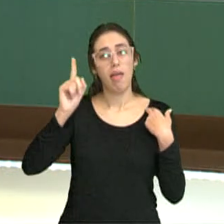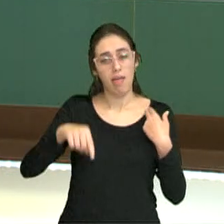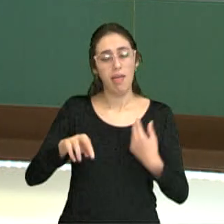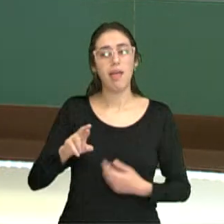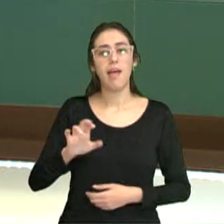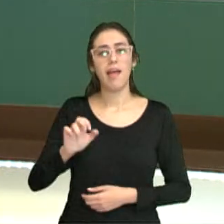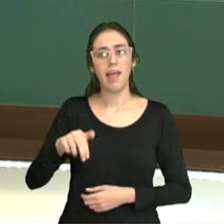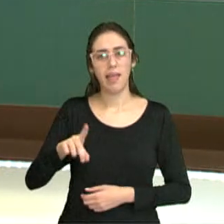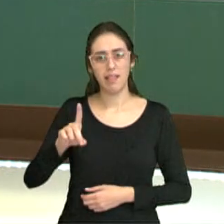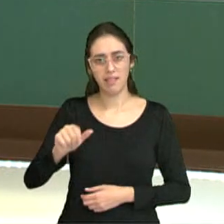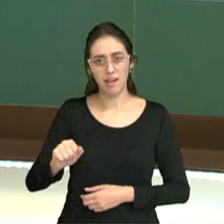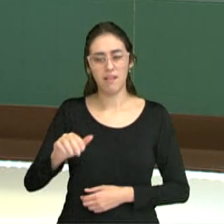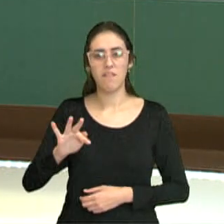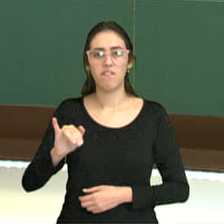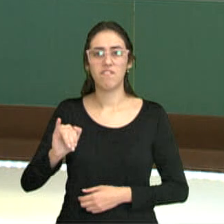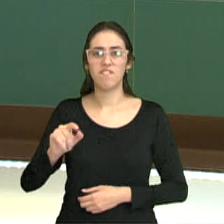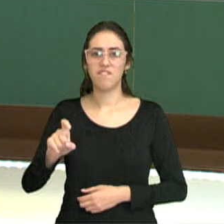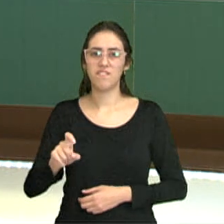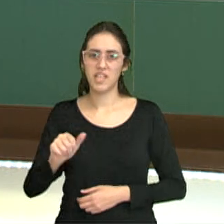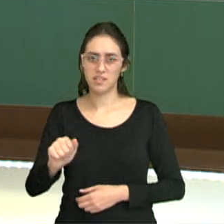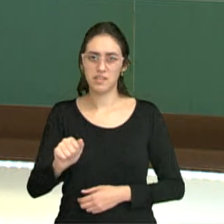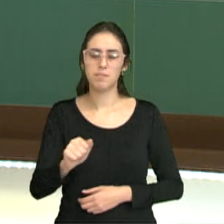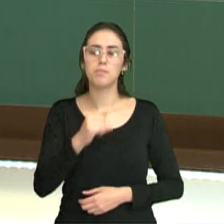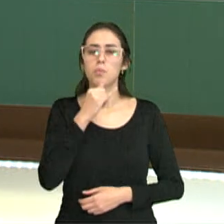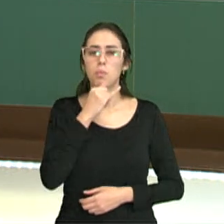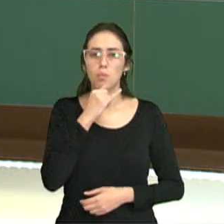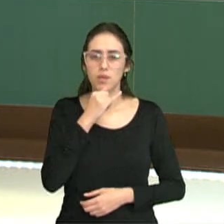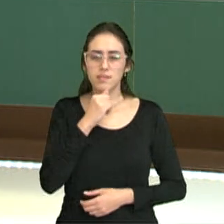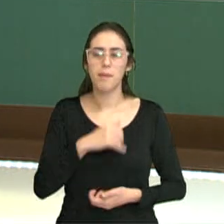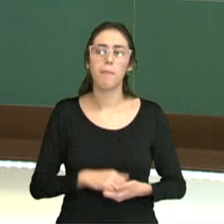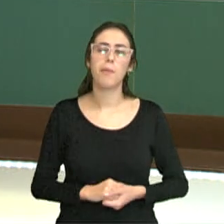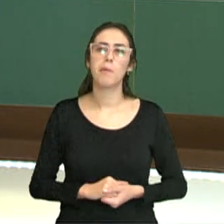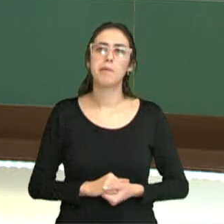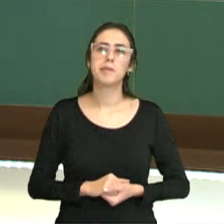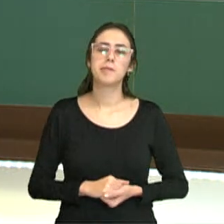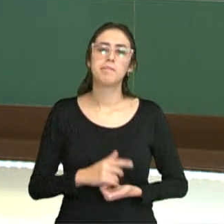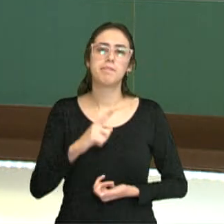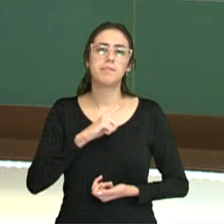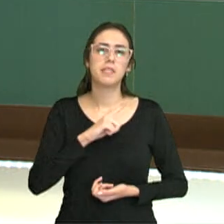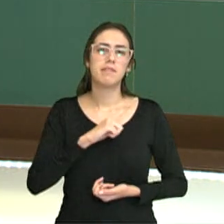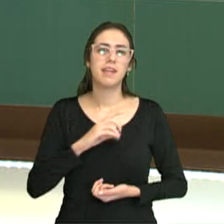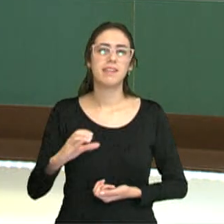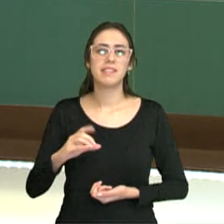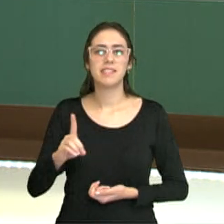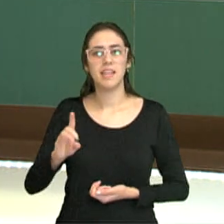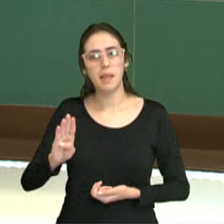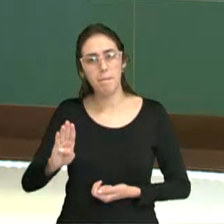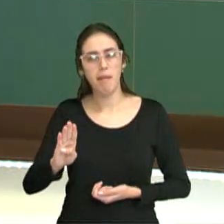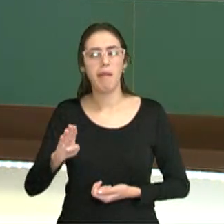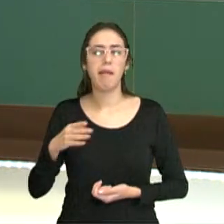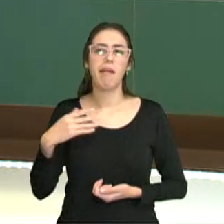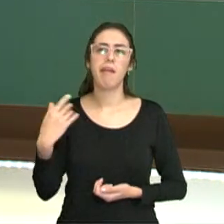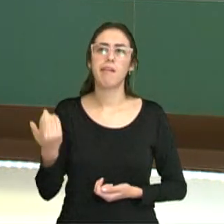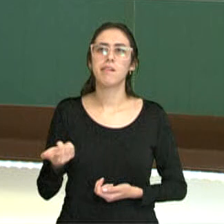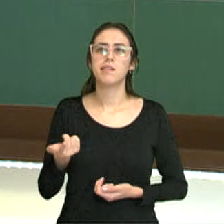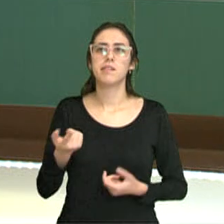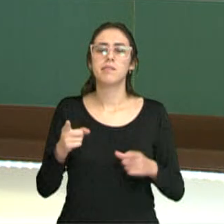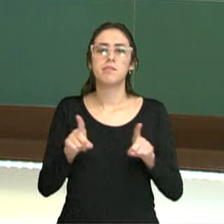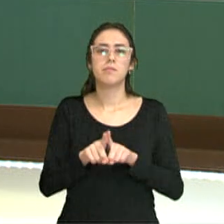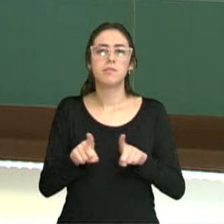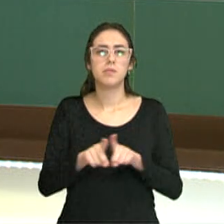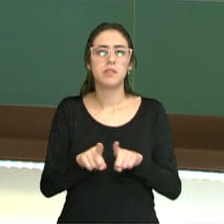fixa. Então, nós temos como exemplo aqui a questão dos CDBs, a questão